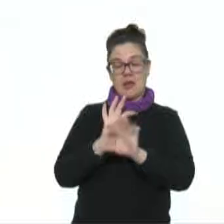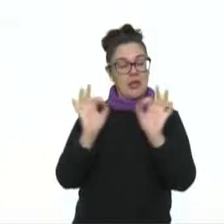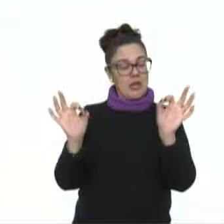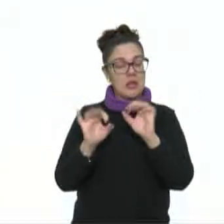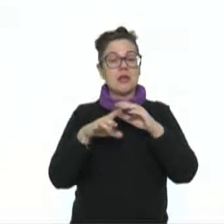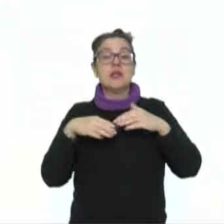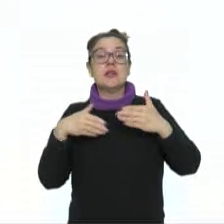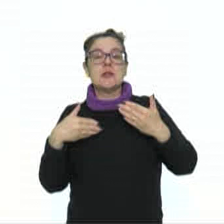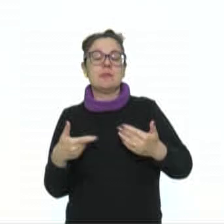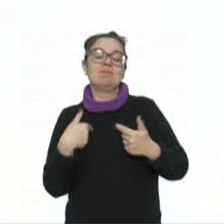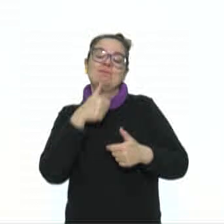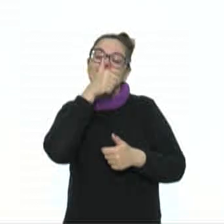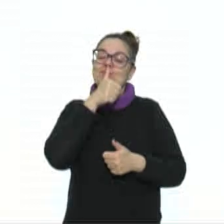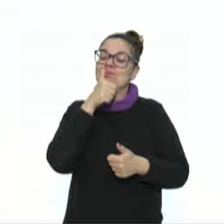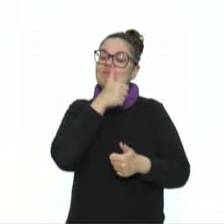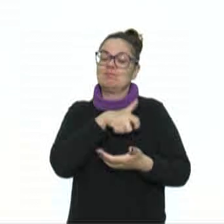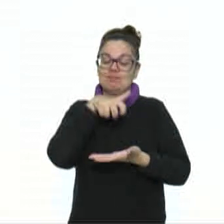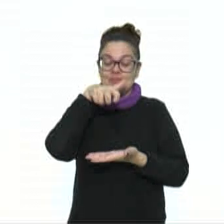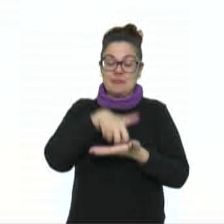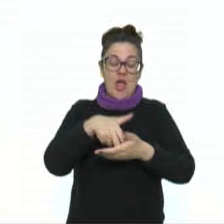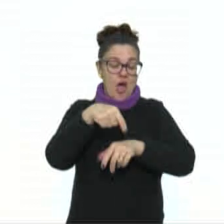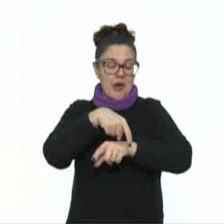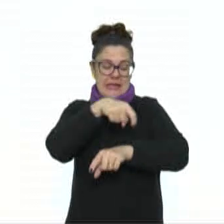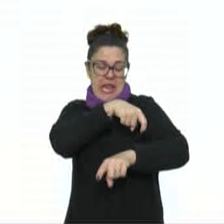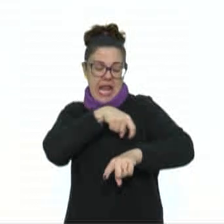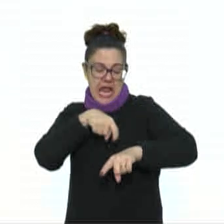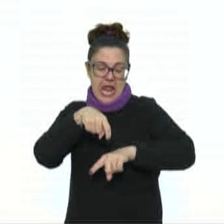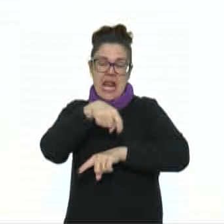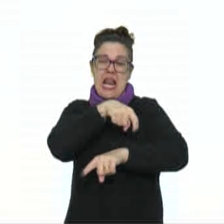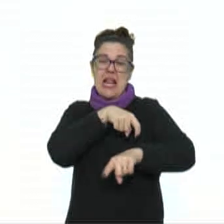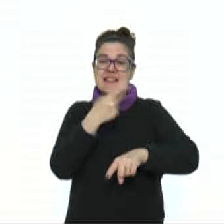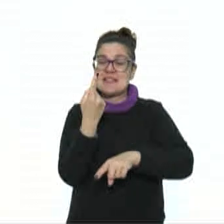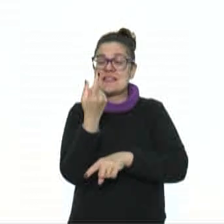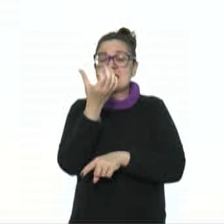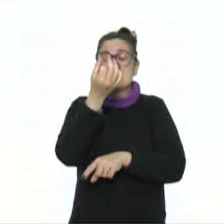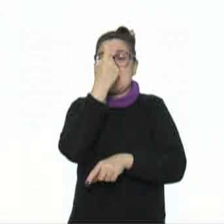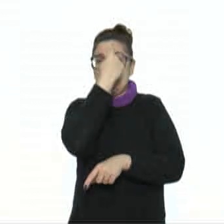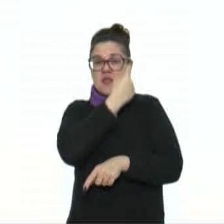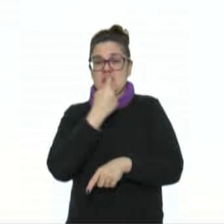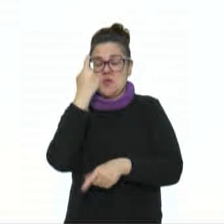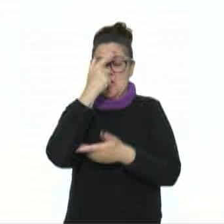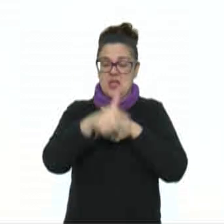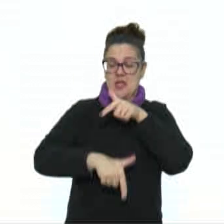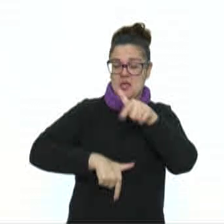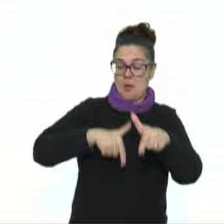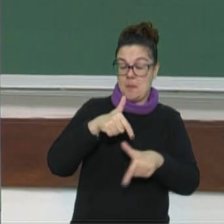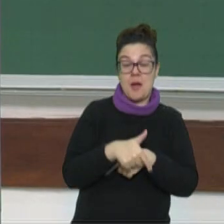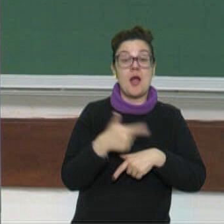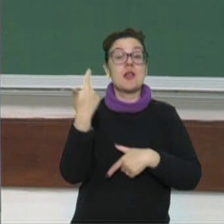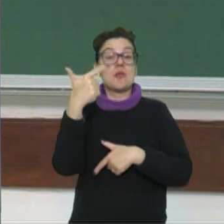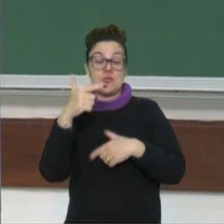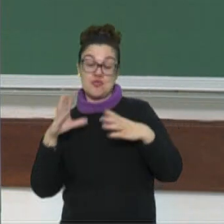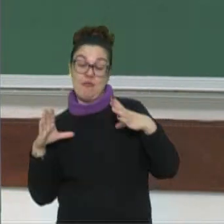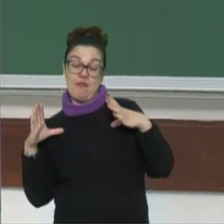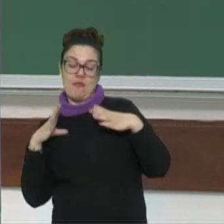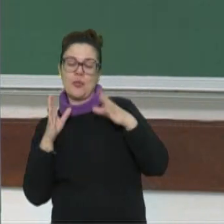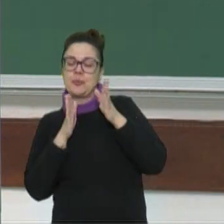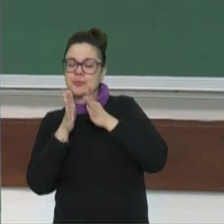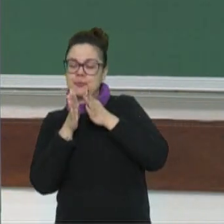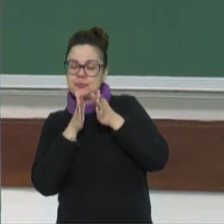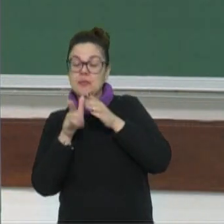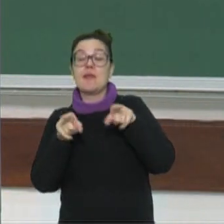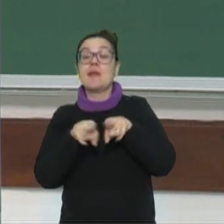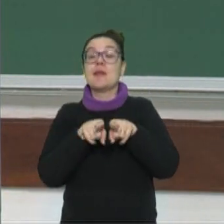vão ter que se submeter a longas jornadas de trabalho, chegando a 16 horas por dia, a poucos períodos de folga, e a